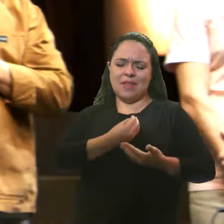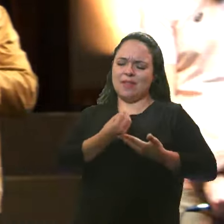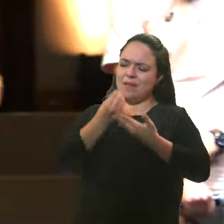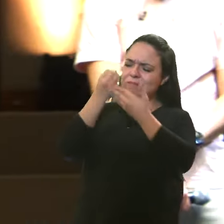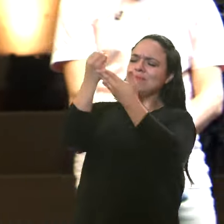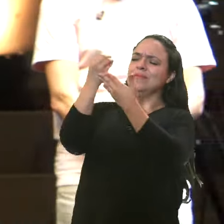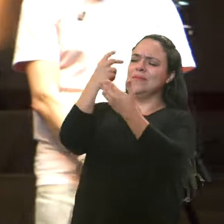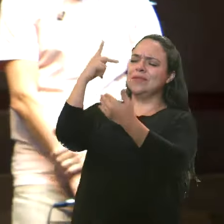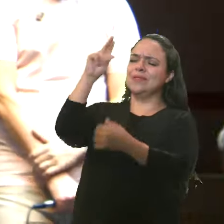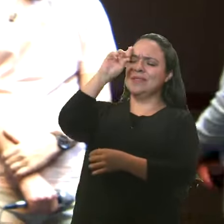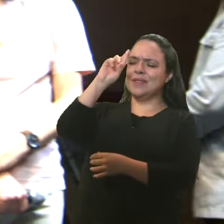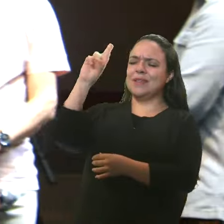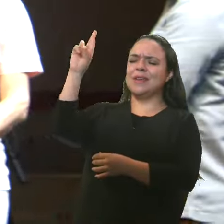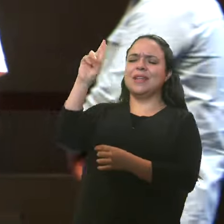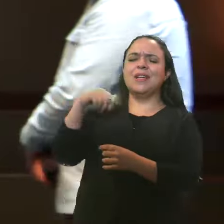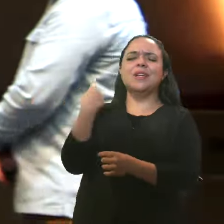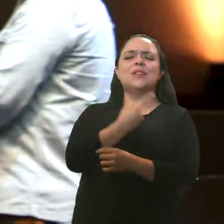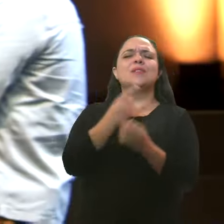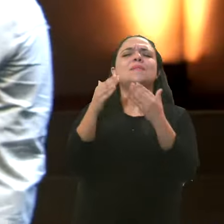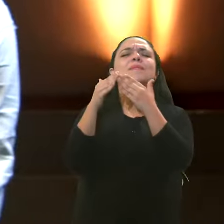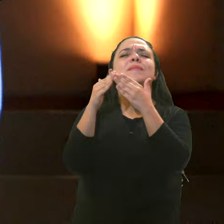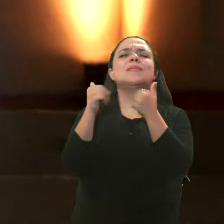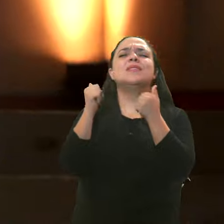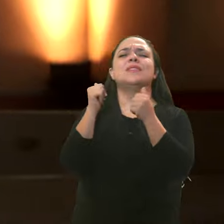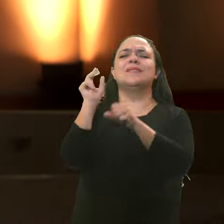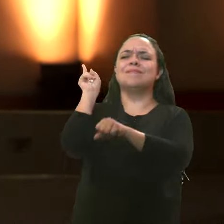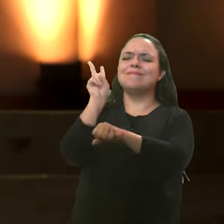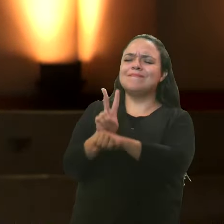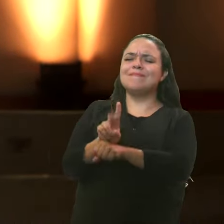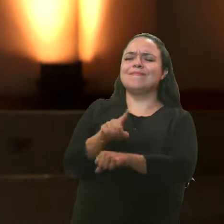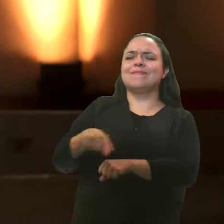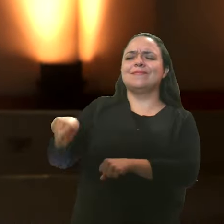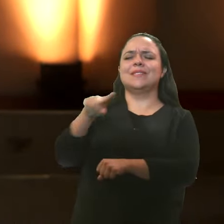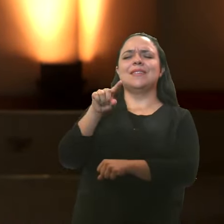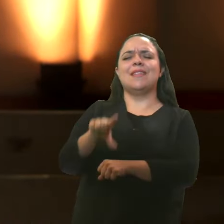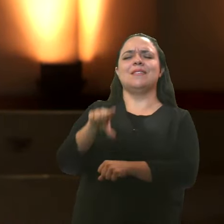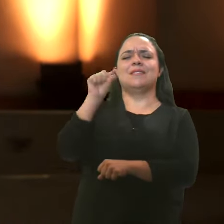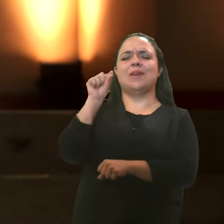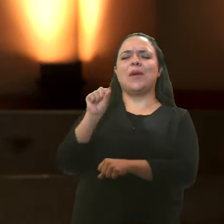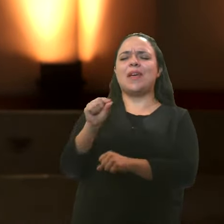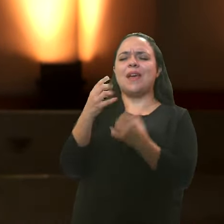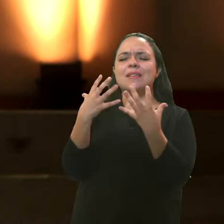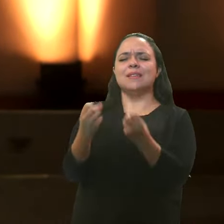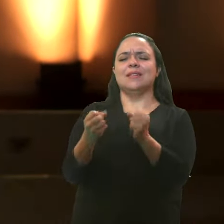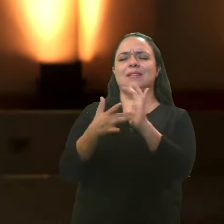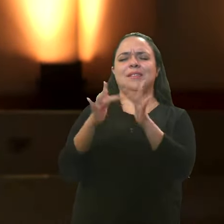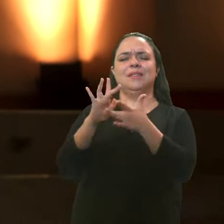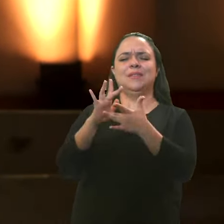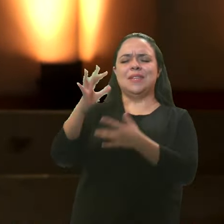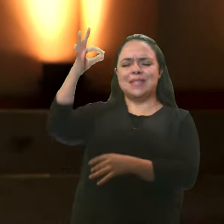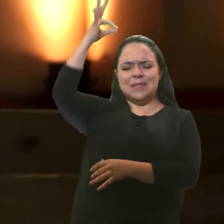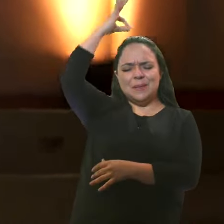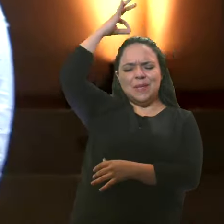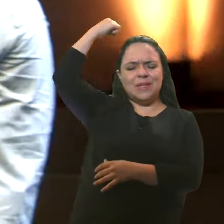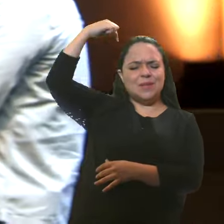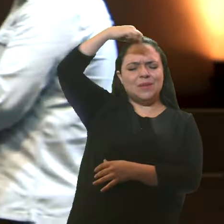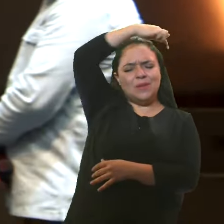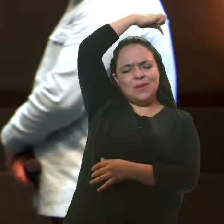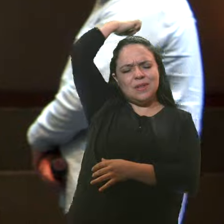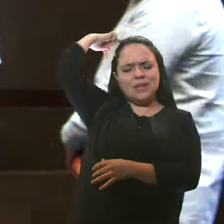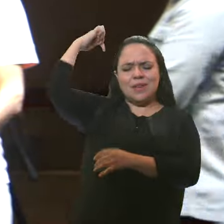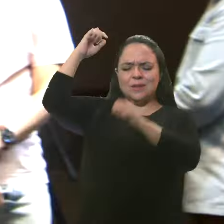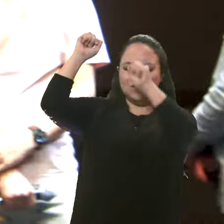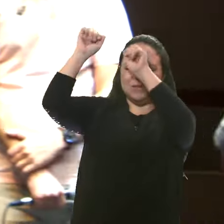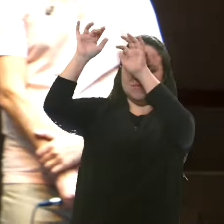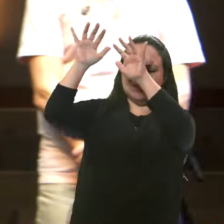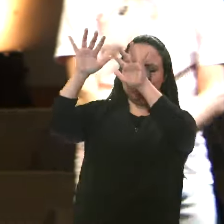aqui hoje, e nós queremos te pedir, Pai, sela essa decisão com o teu Espírito Santo, que o Senhor venha com a sua